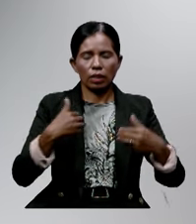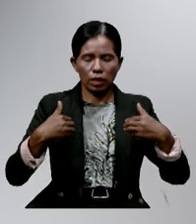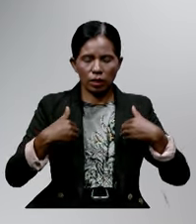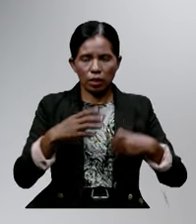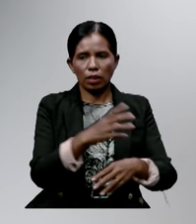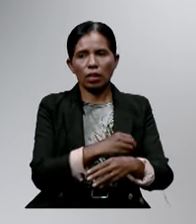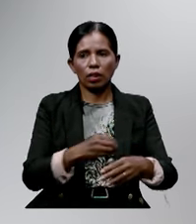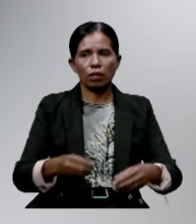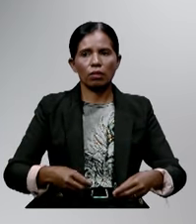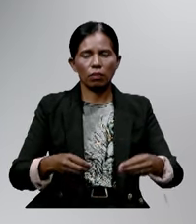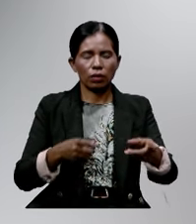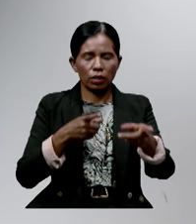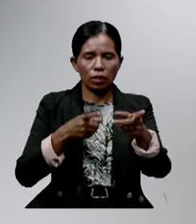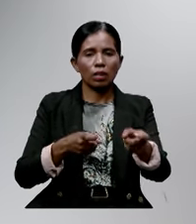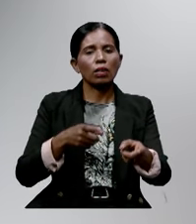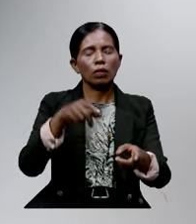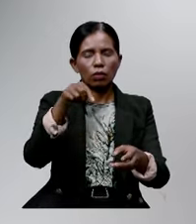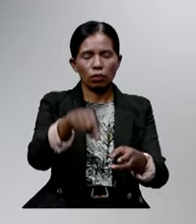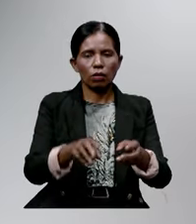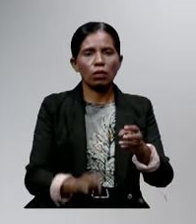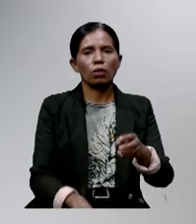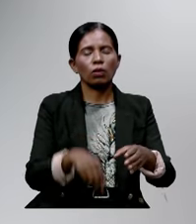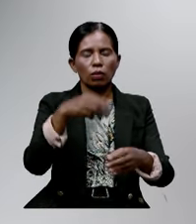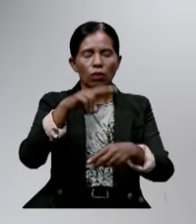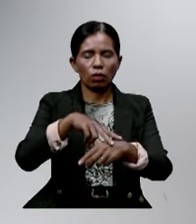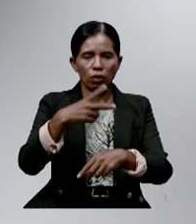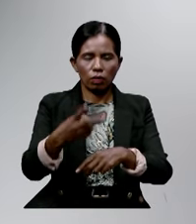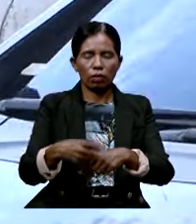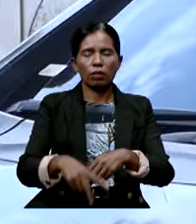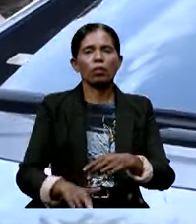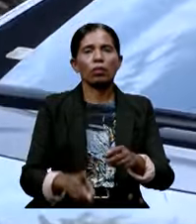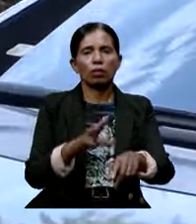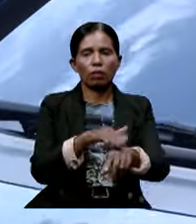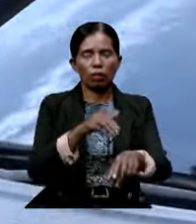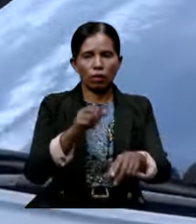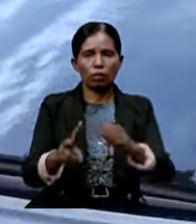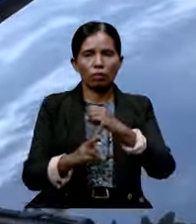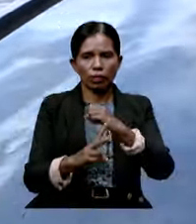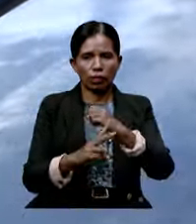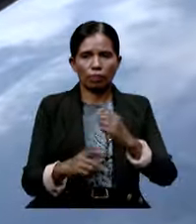desentendimento, foi um sinal tiro tum com a espalha ou de com a vítima. João Carlos, Tito Silva, Ziemene.